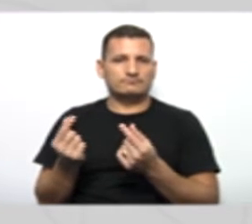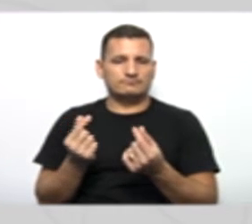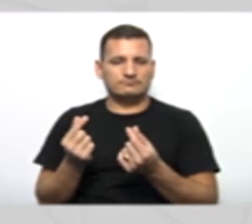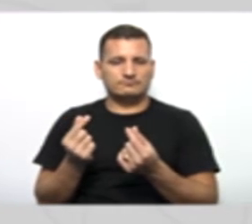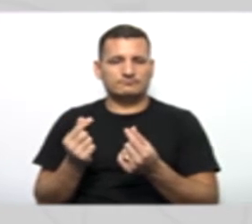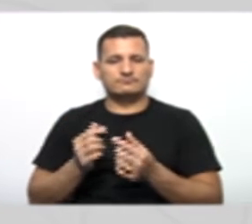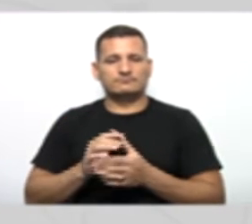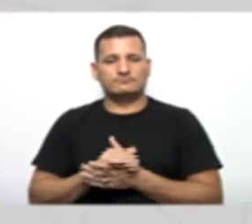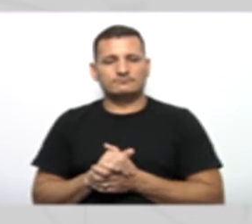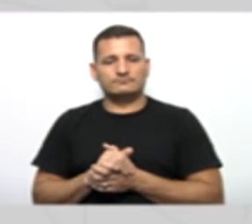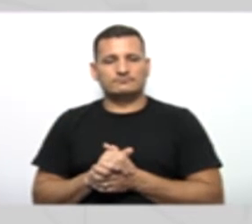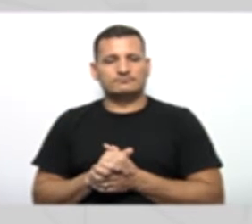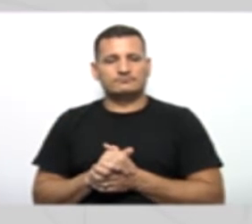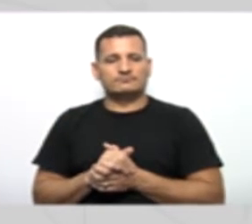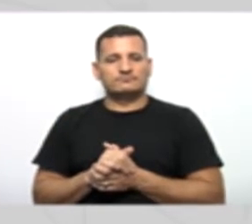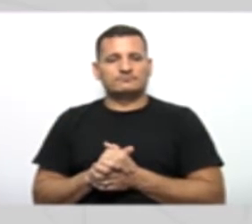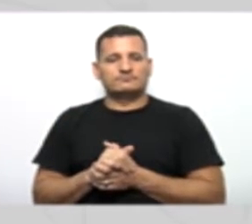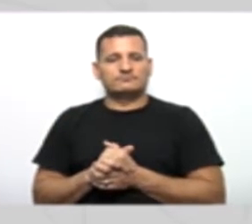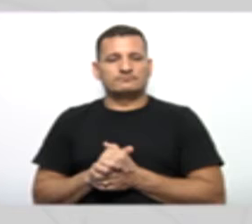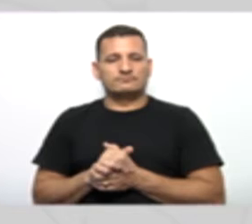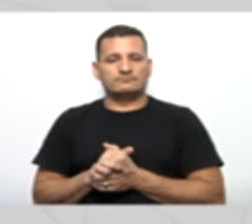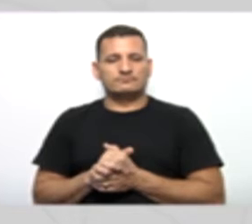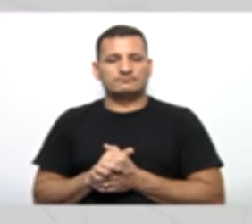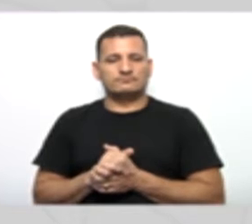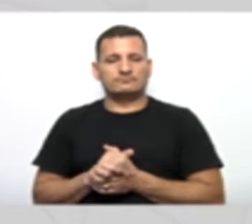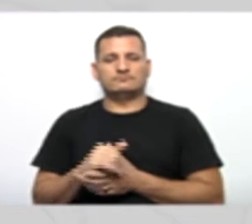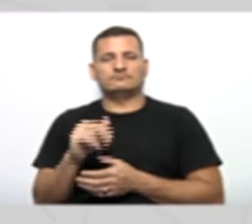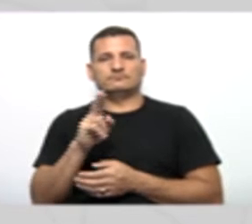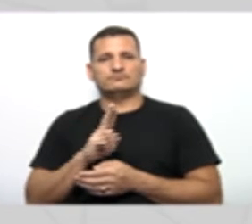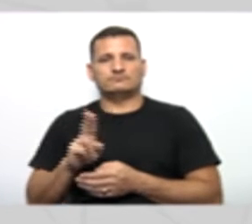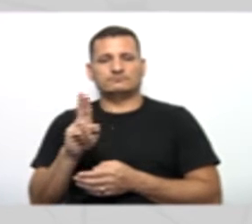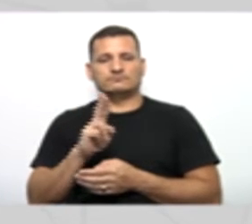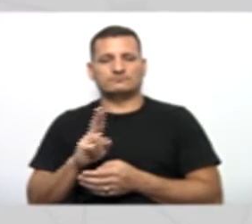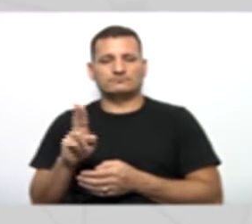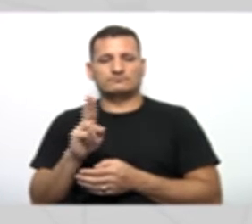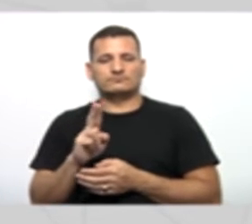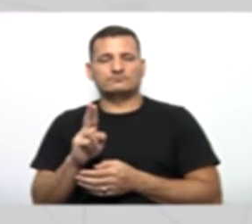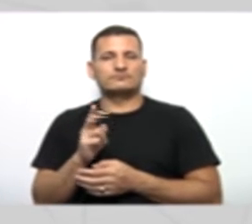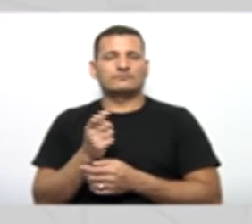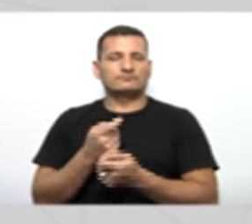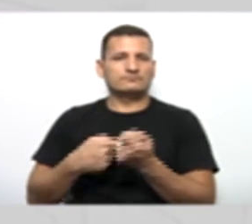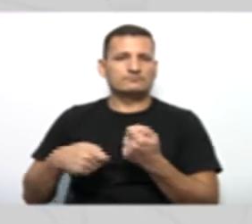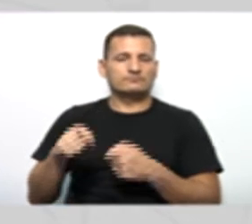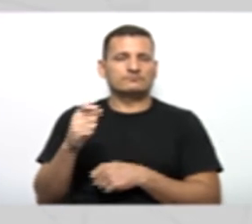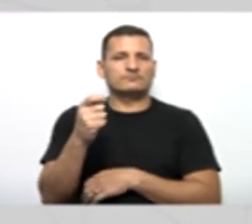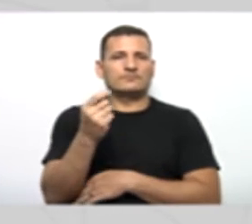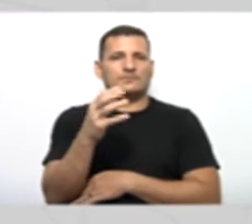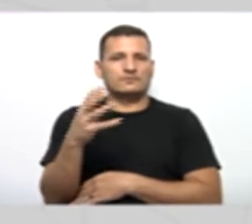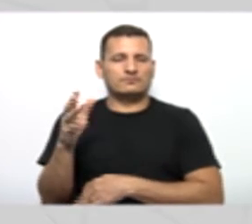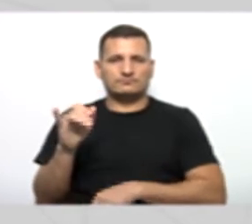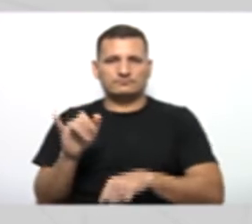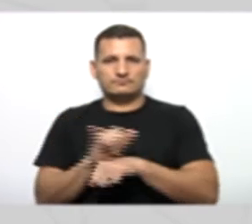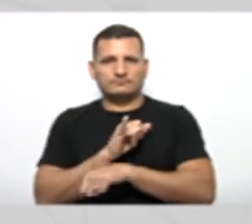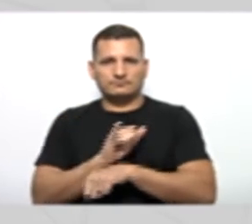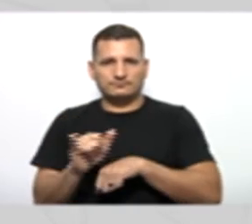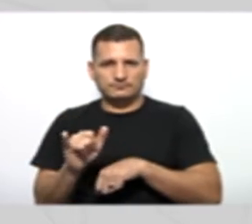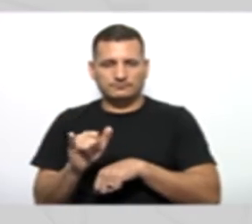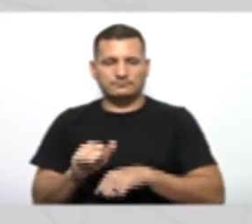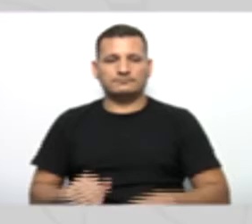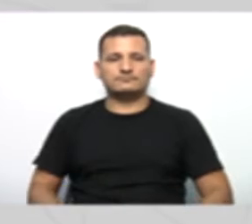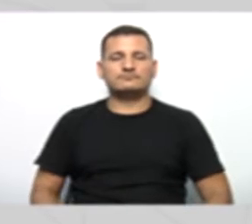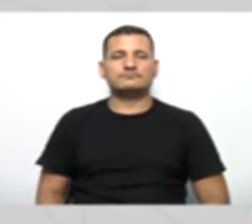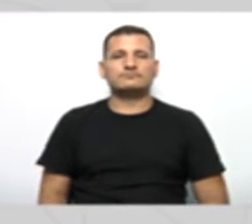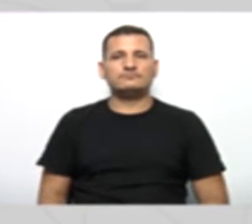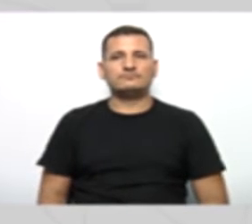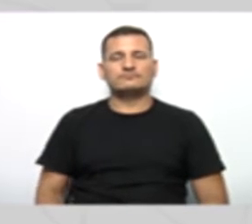como? Aumentar através do uso da gestão ambiental estratégica. E aí os